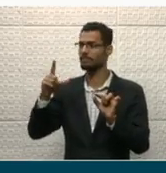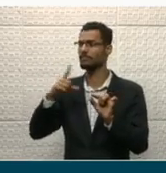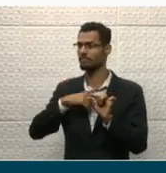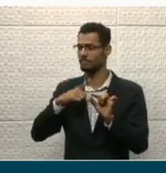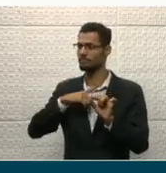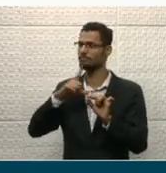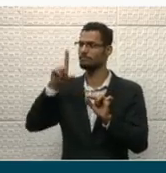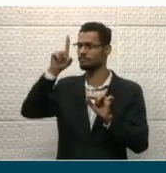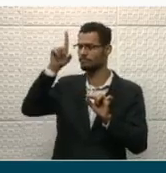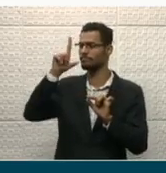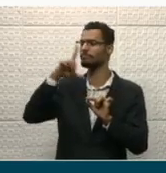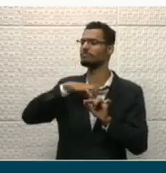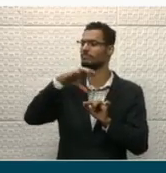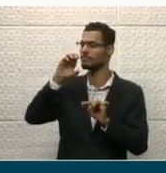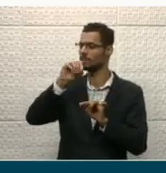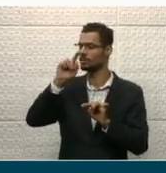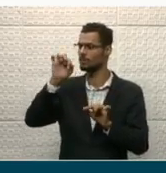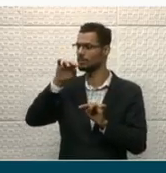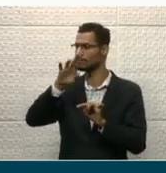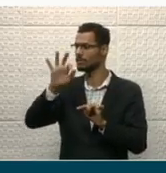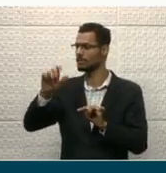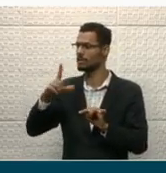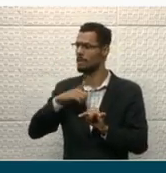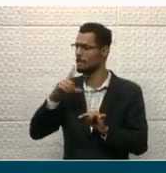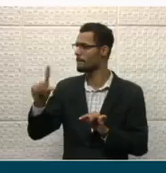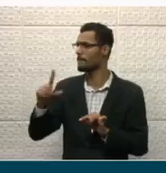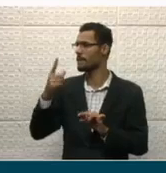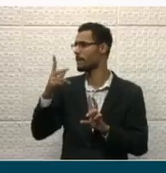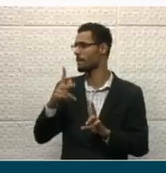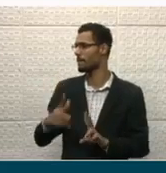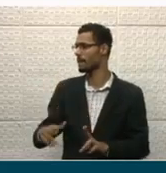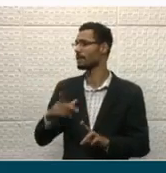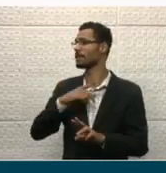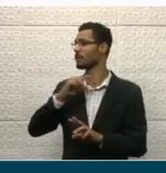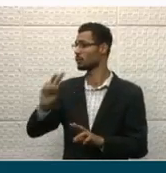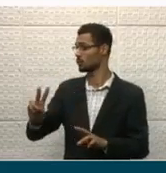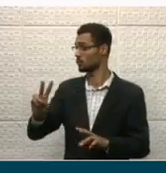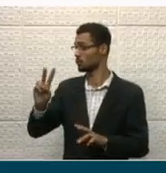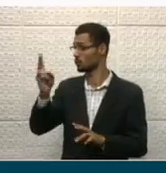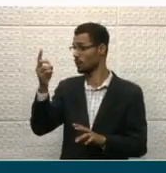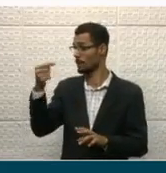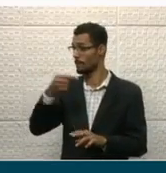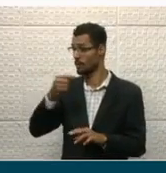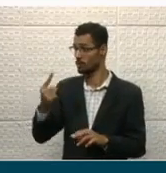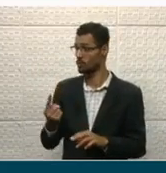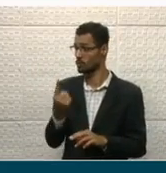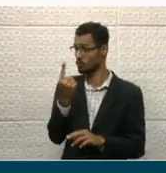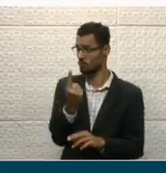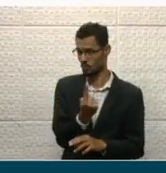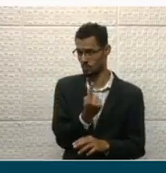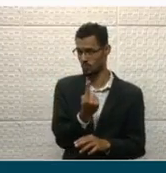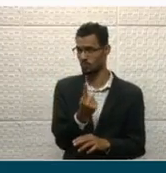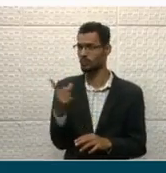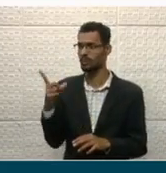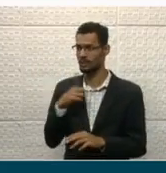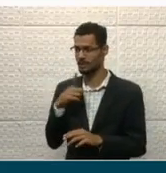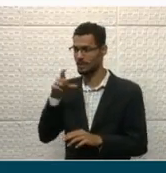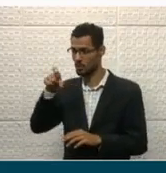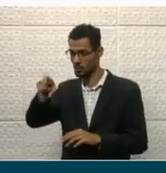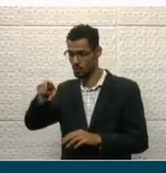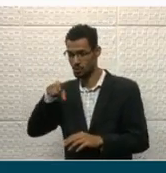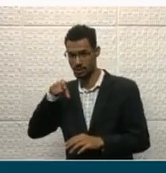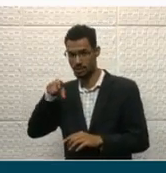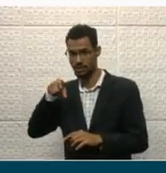os coeficientes da primeira componente, que seria 2, menos 1 e 1. Então, os coeficientes de